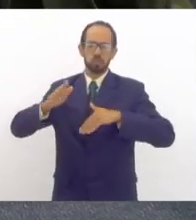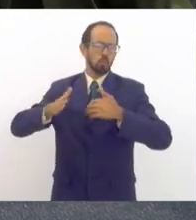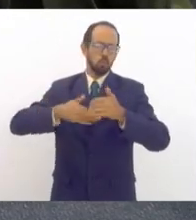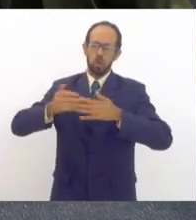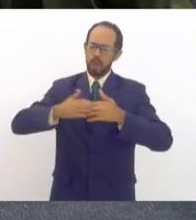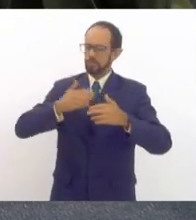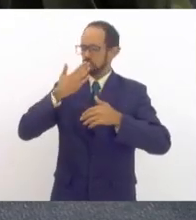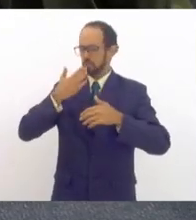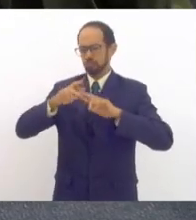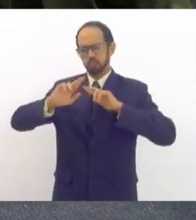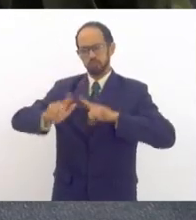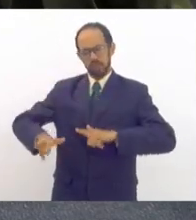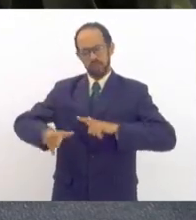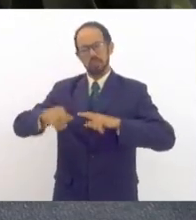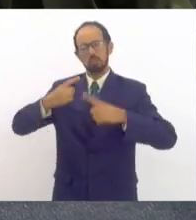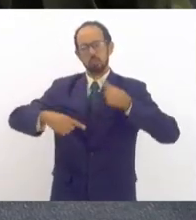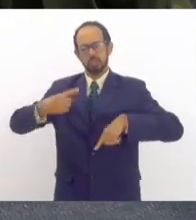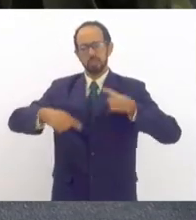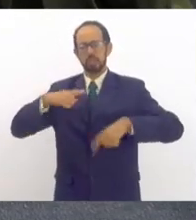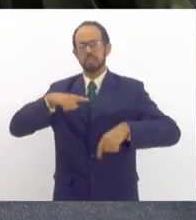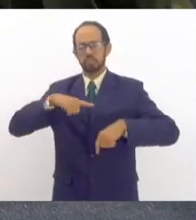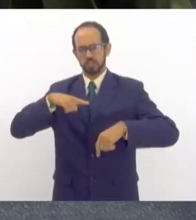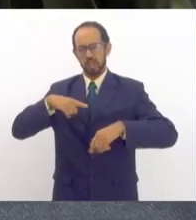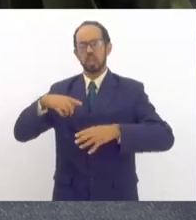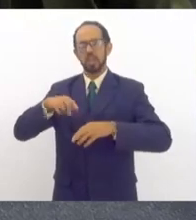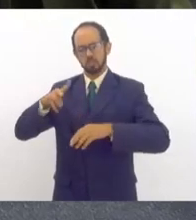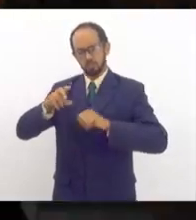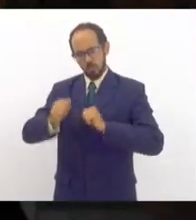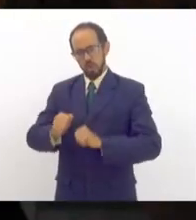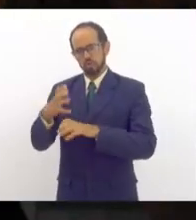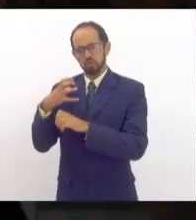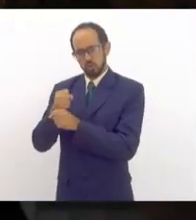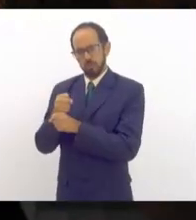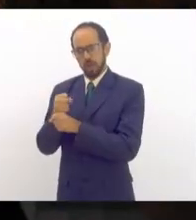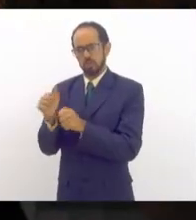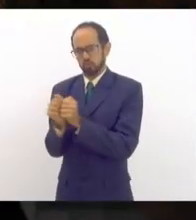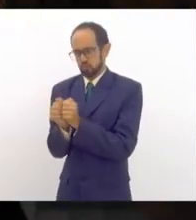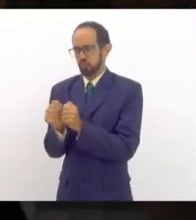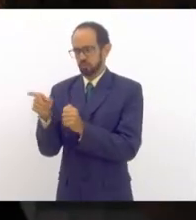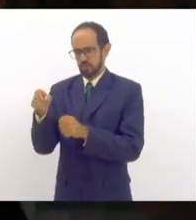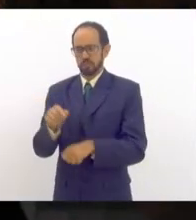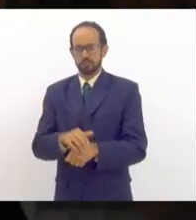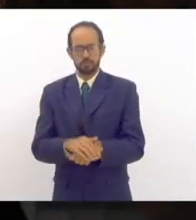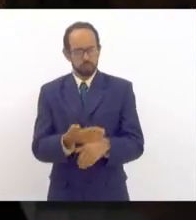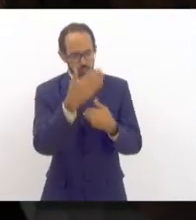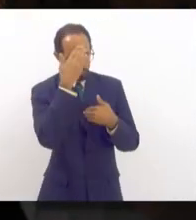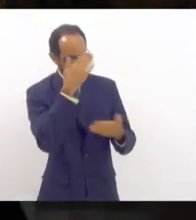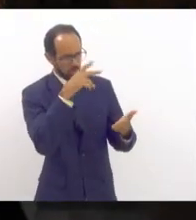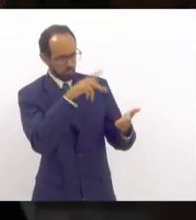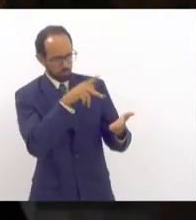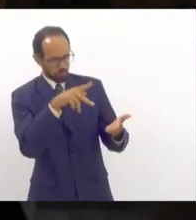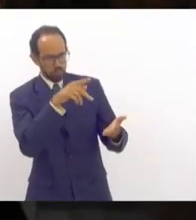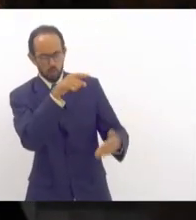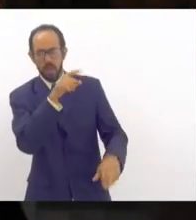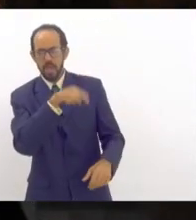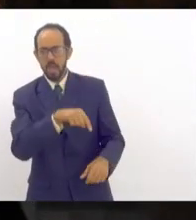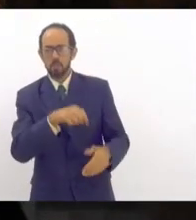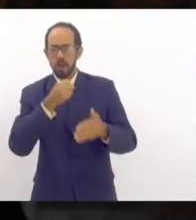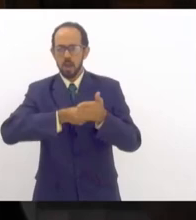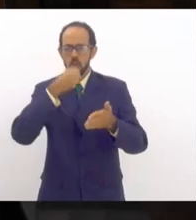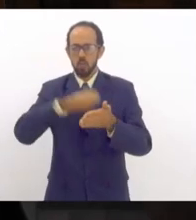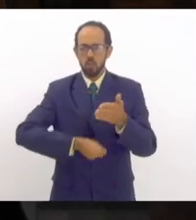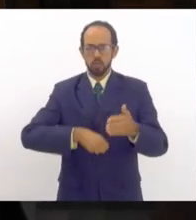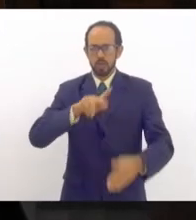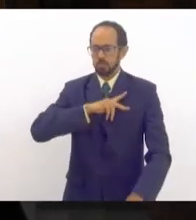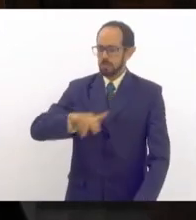temos para somar nessa luta com vossa excelência e com quem quiser Muito obrigado Professor José Má como bem falou essa é uma luta Presidente